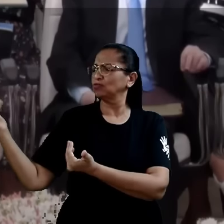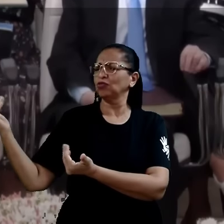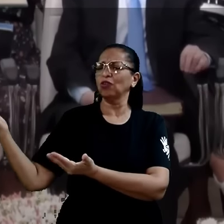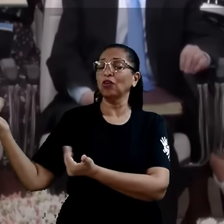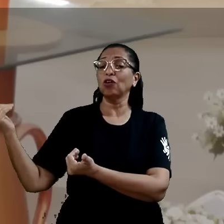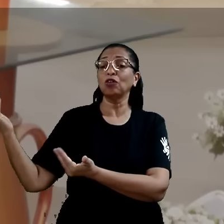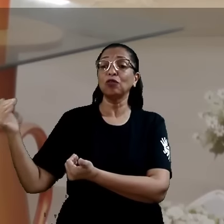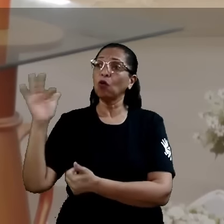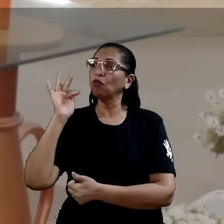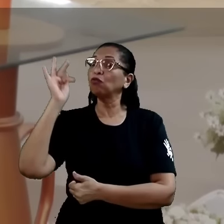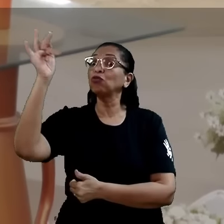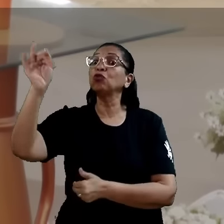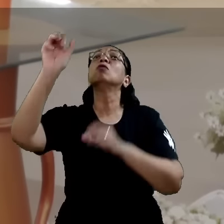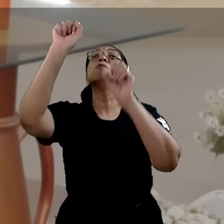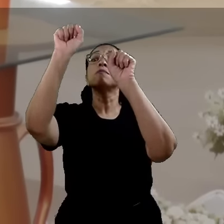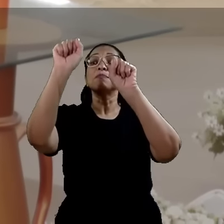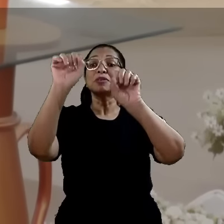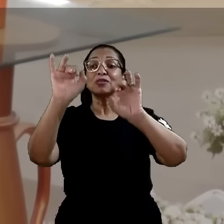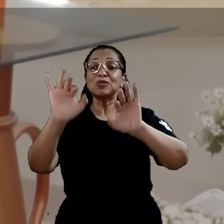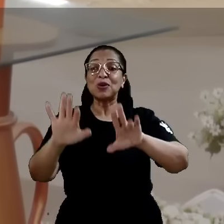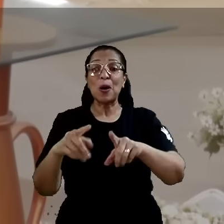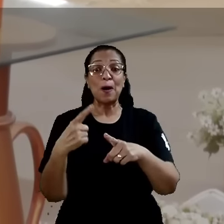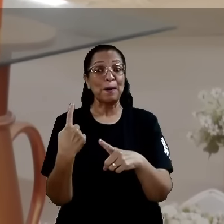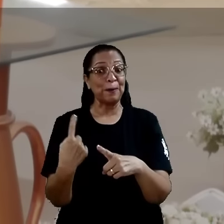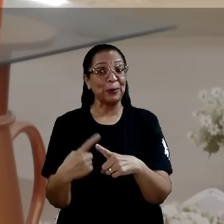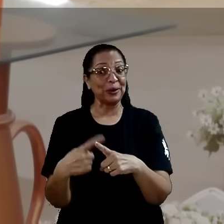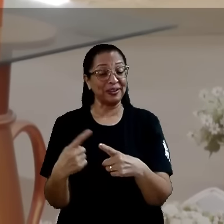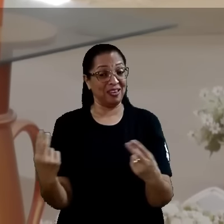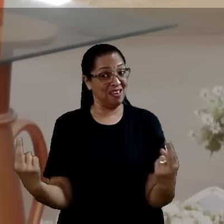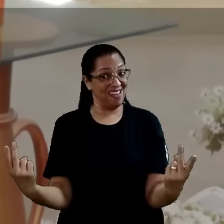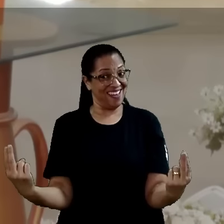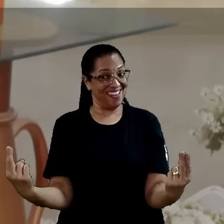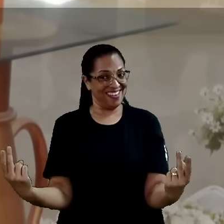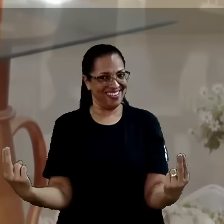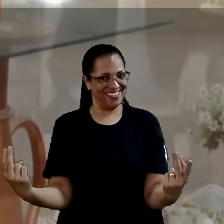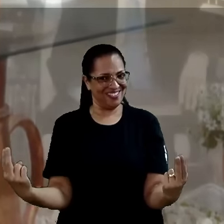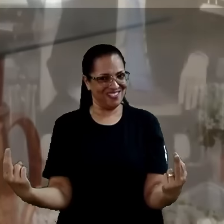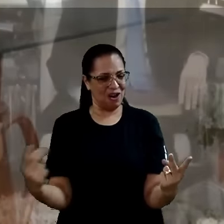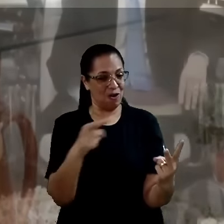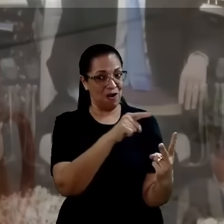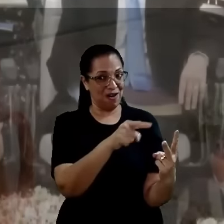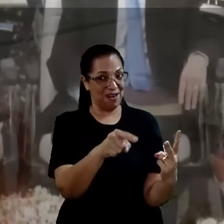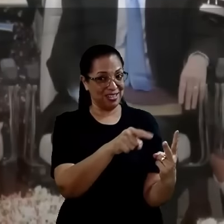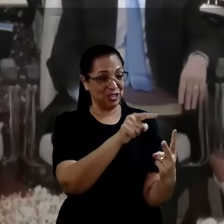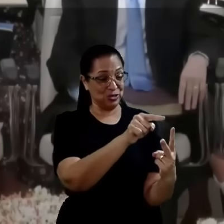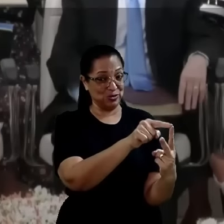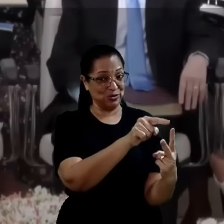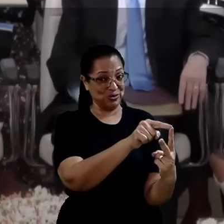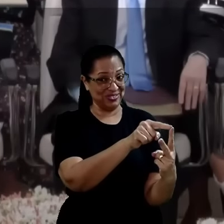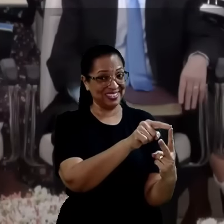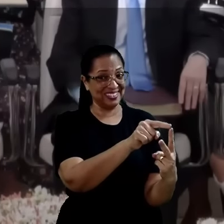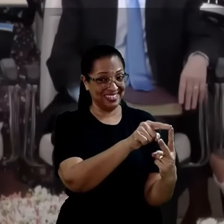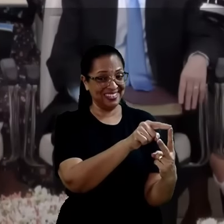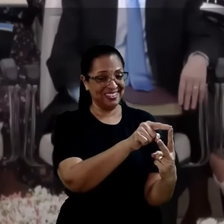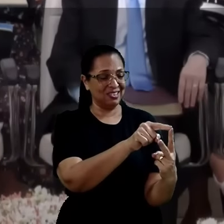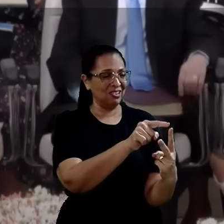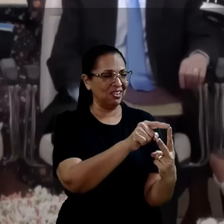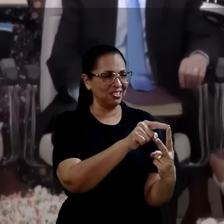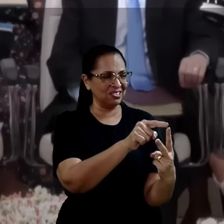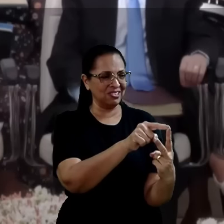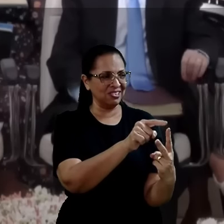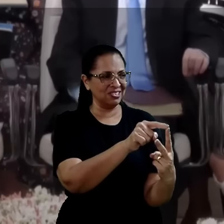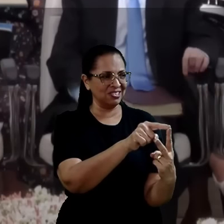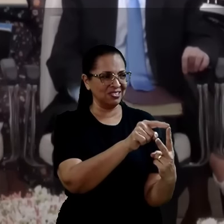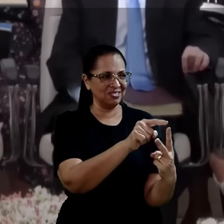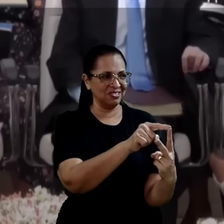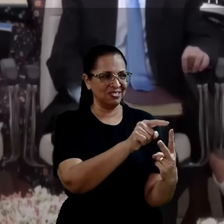abençoado porque aqui tem aice que vai fazer essa obra aqui tem Loide que vai fazer essa obra O Espírito de